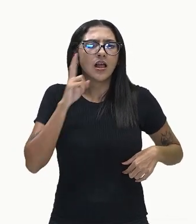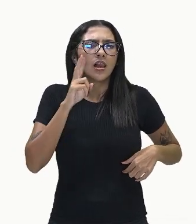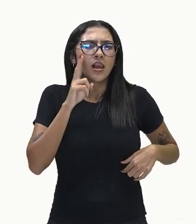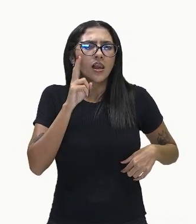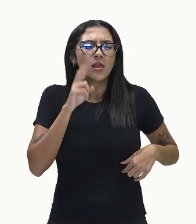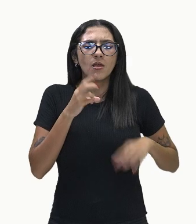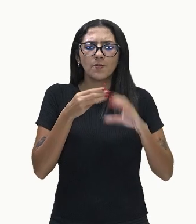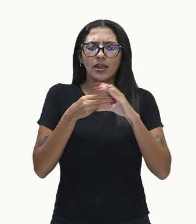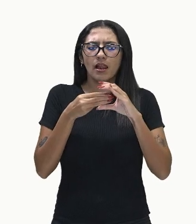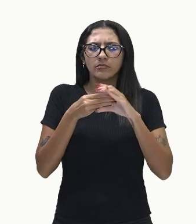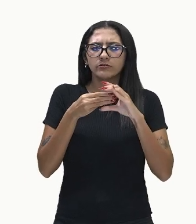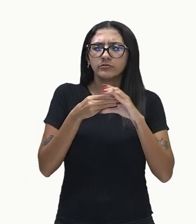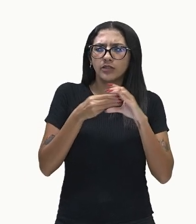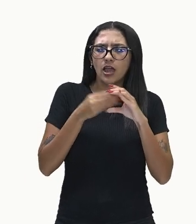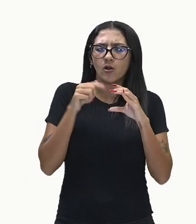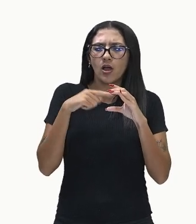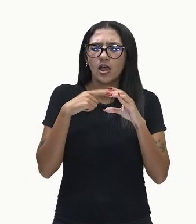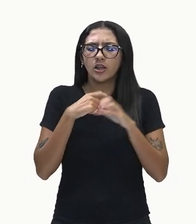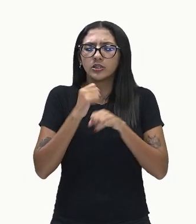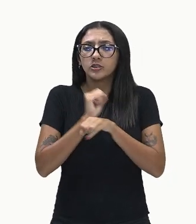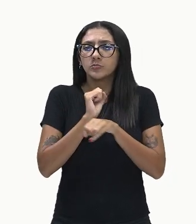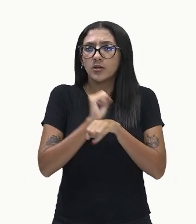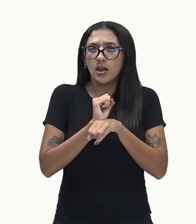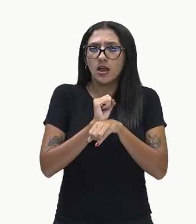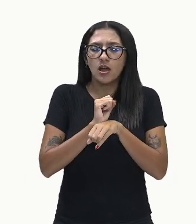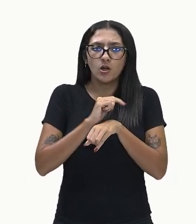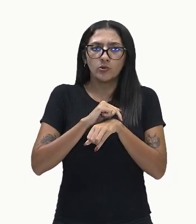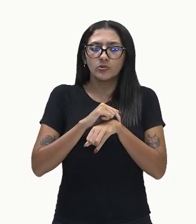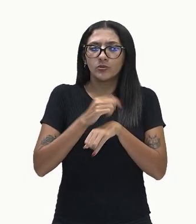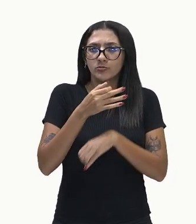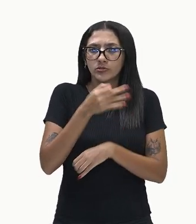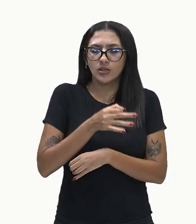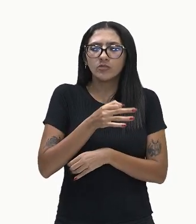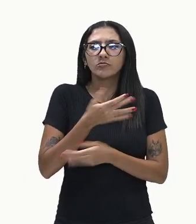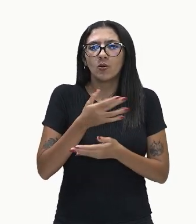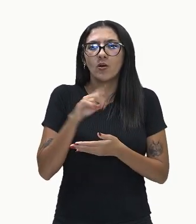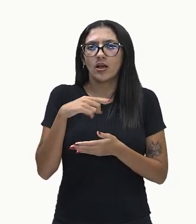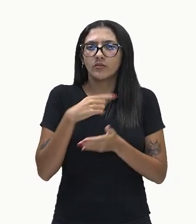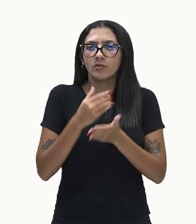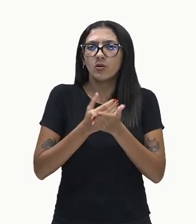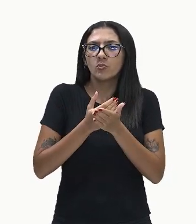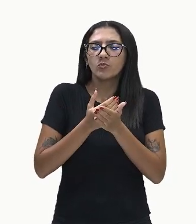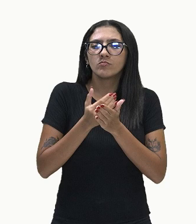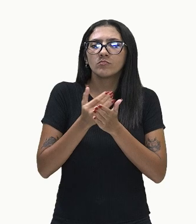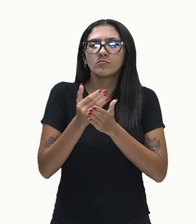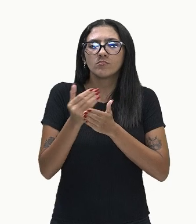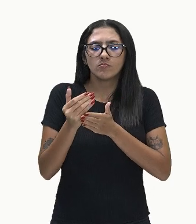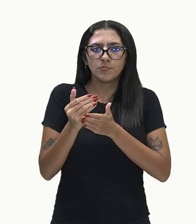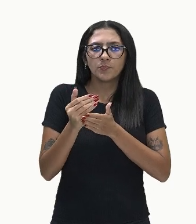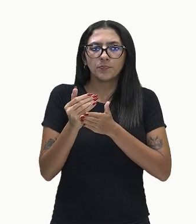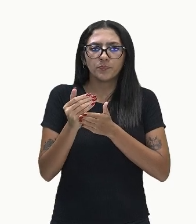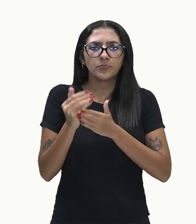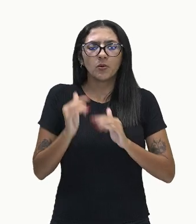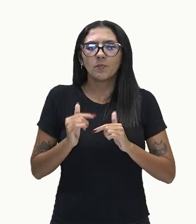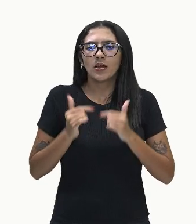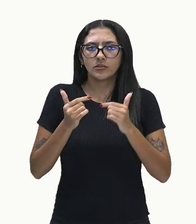célula ela vai amadurecer? Ela vai iniciar um processo